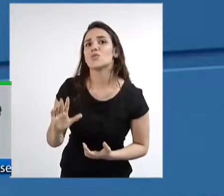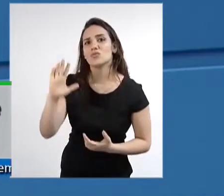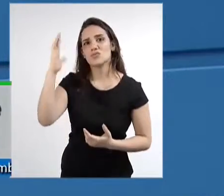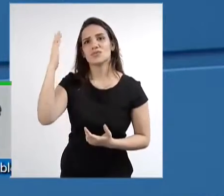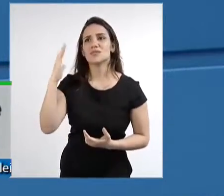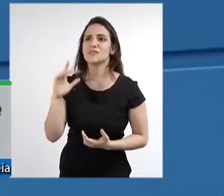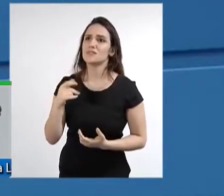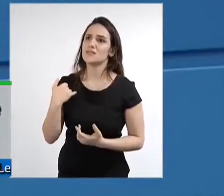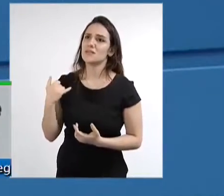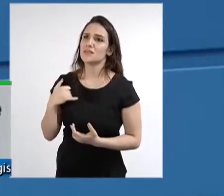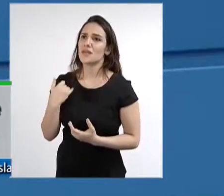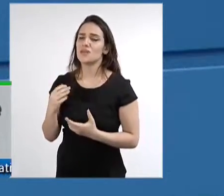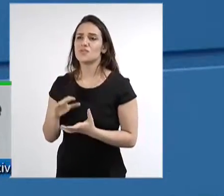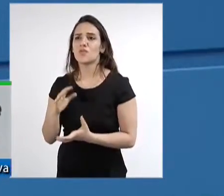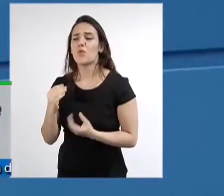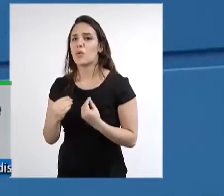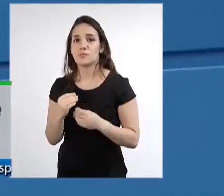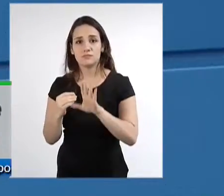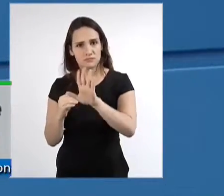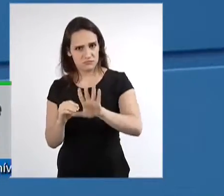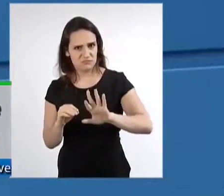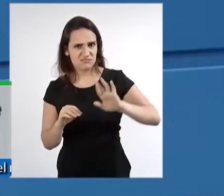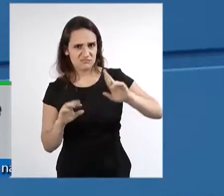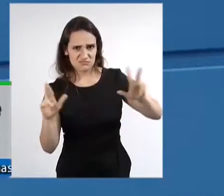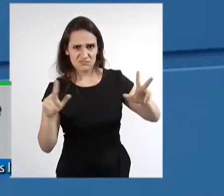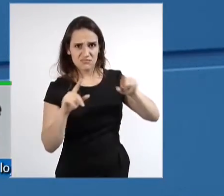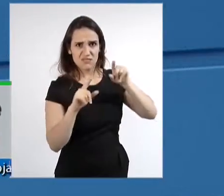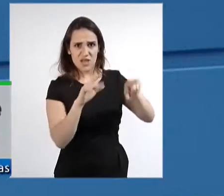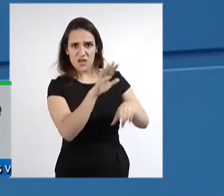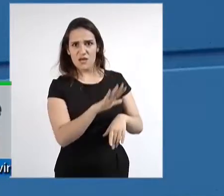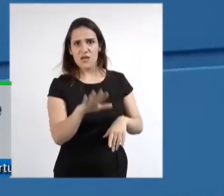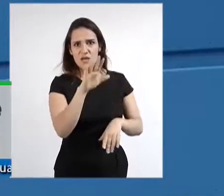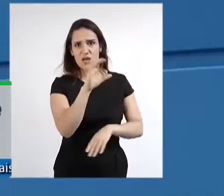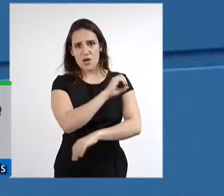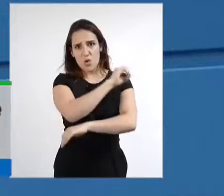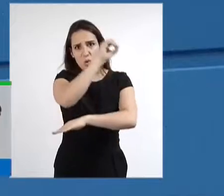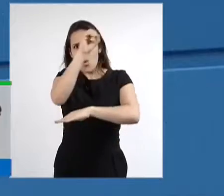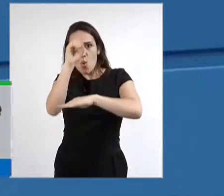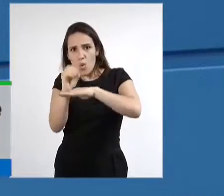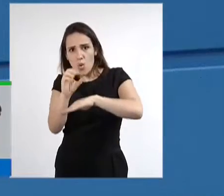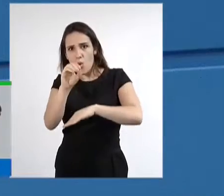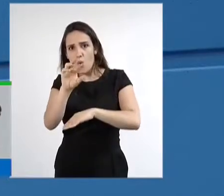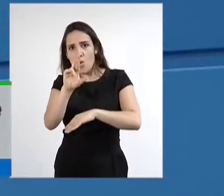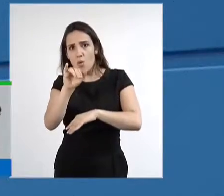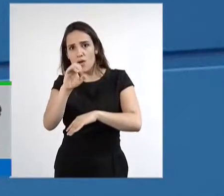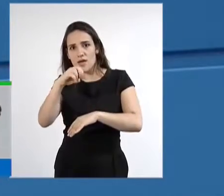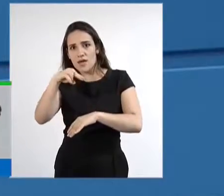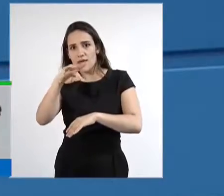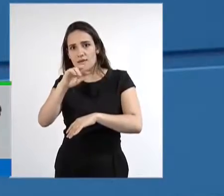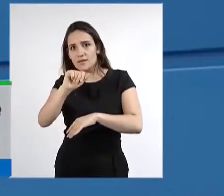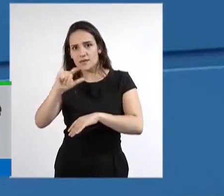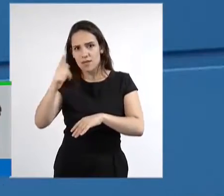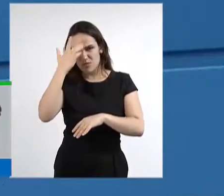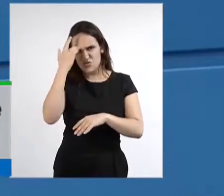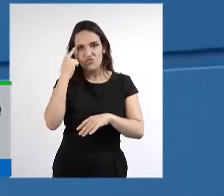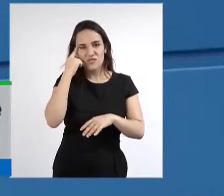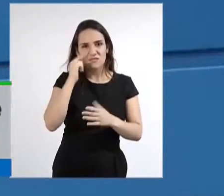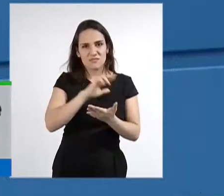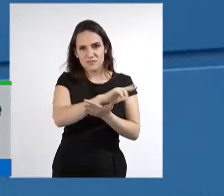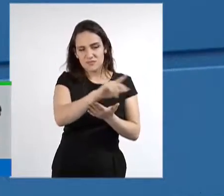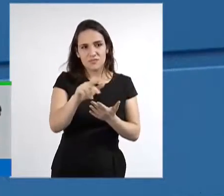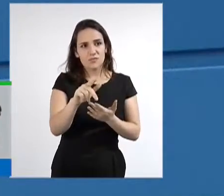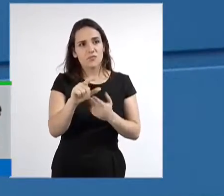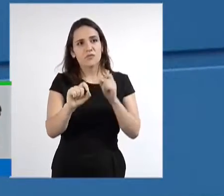civilização oriental, um cuidado muito maior, muito acentuado com os seus idosos. Os avós, não